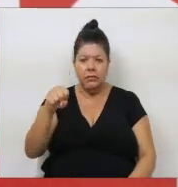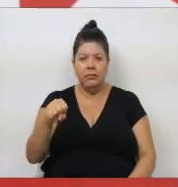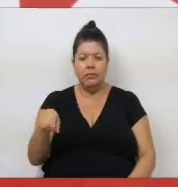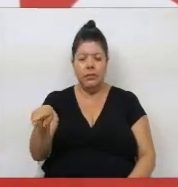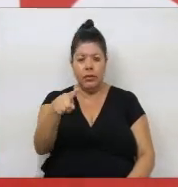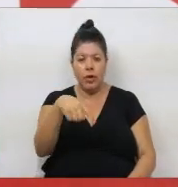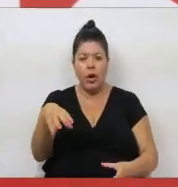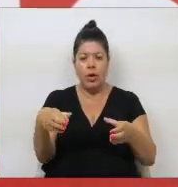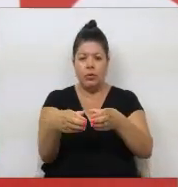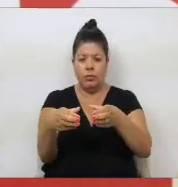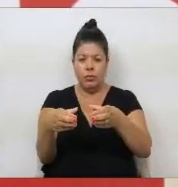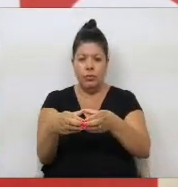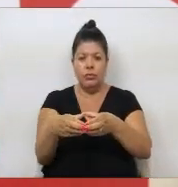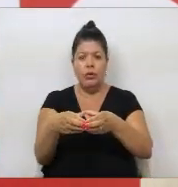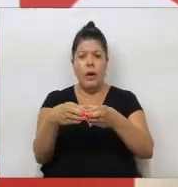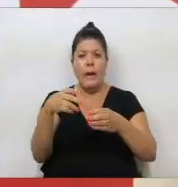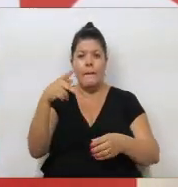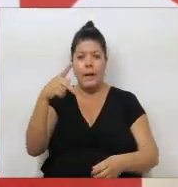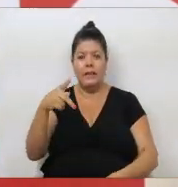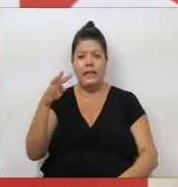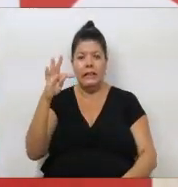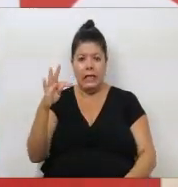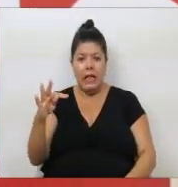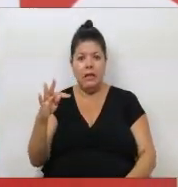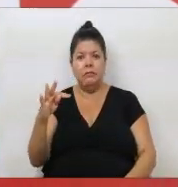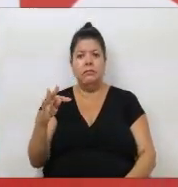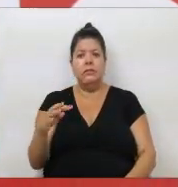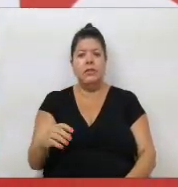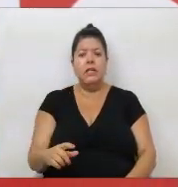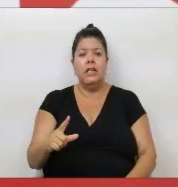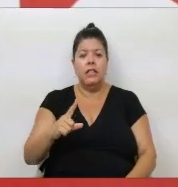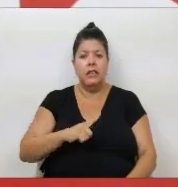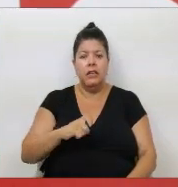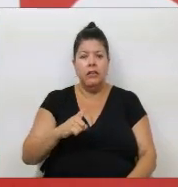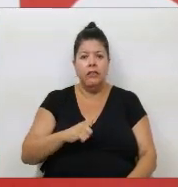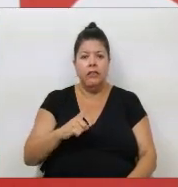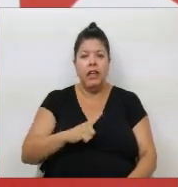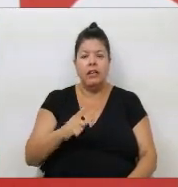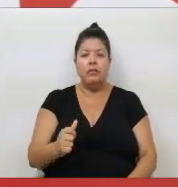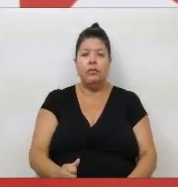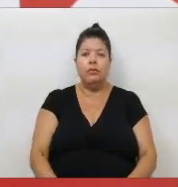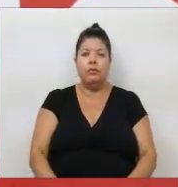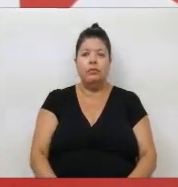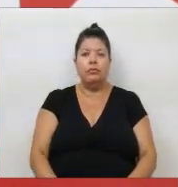na época que iniciou a pandemia, nós tivemos aí